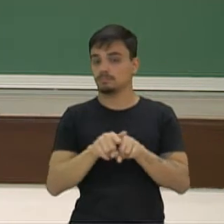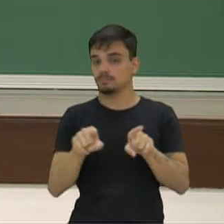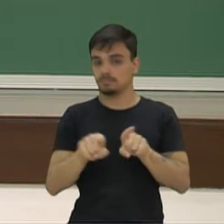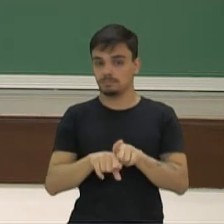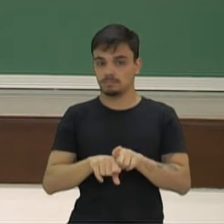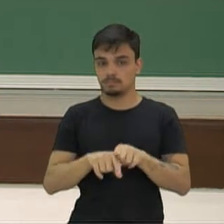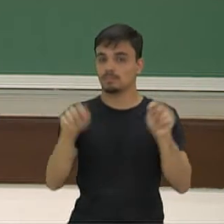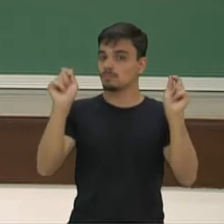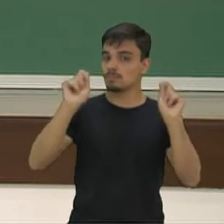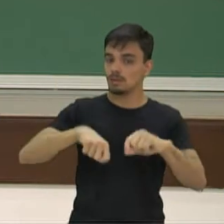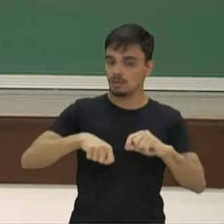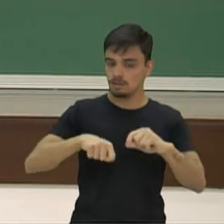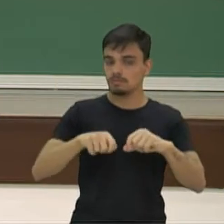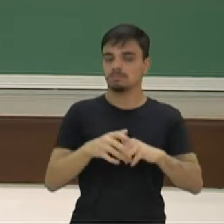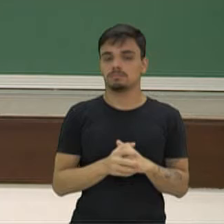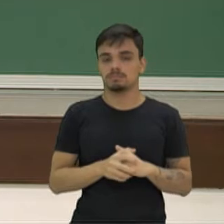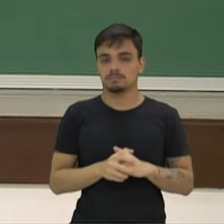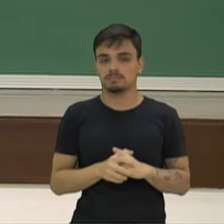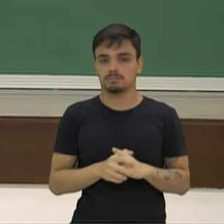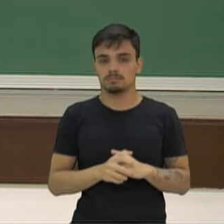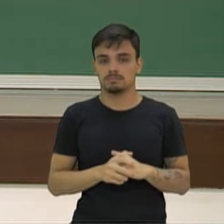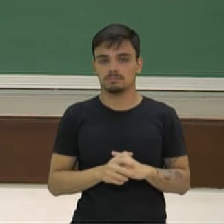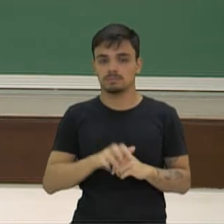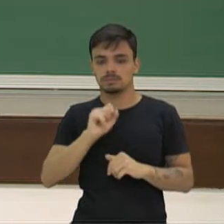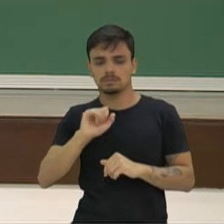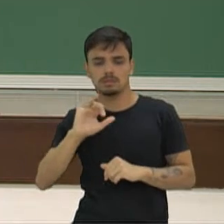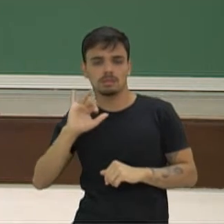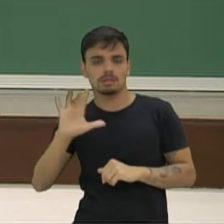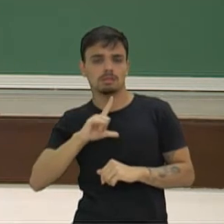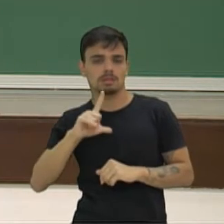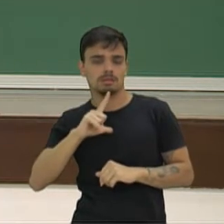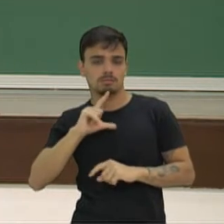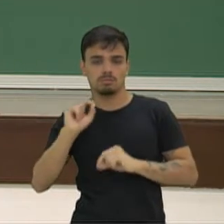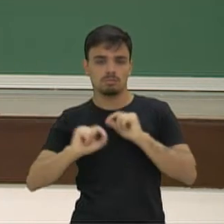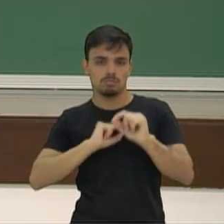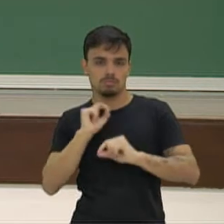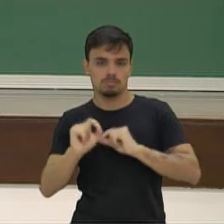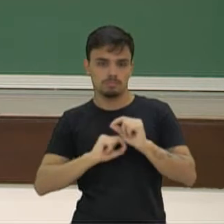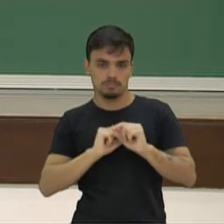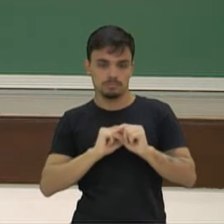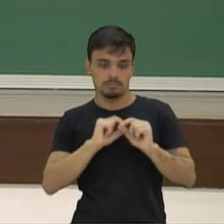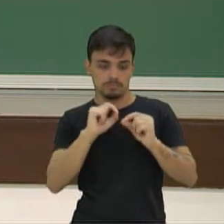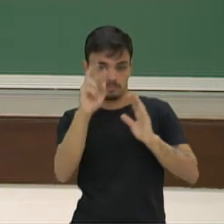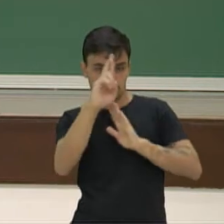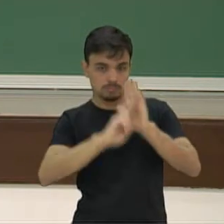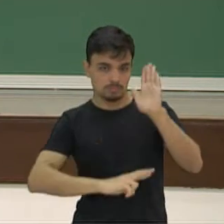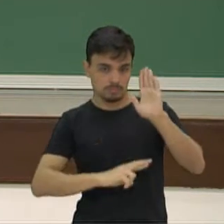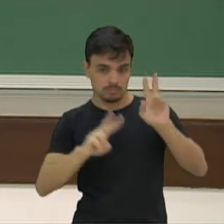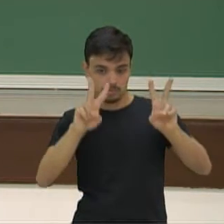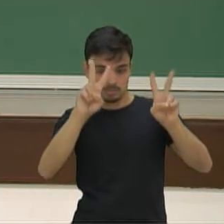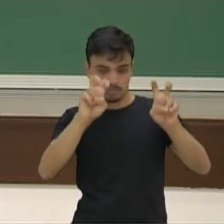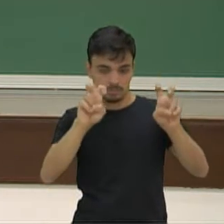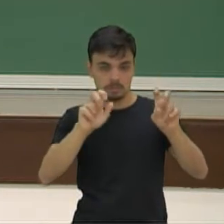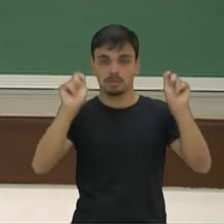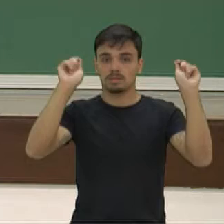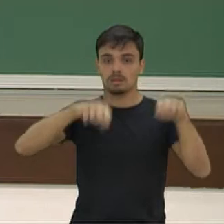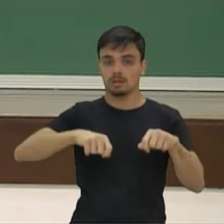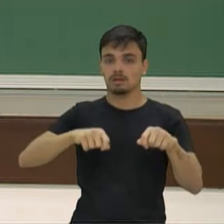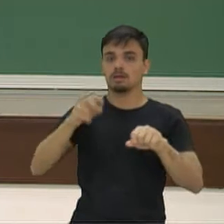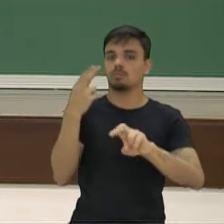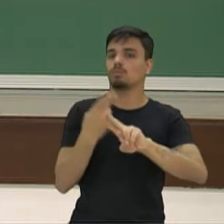para, no caso de uma eventual redação sobre esse assunto, que você use essas informações